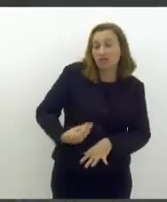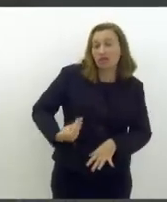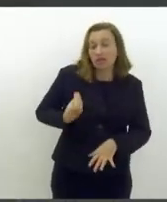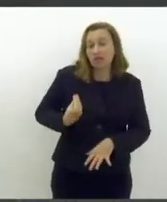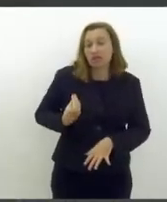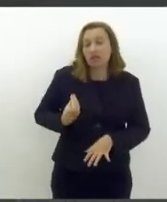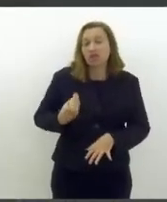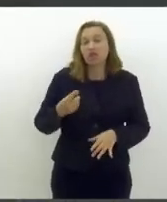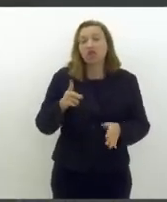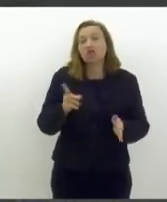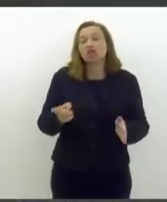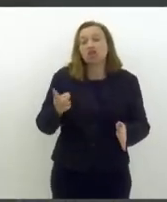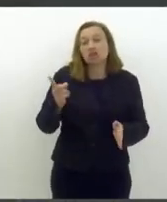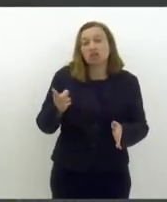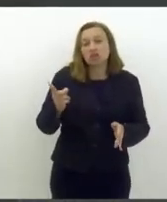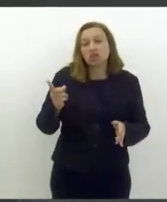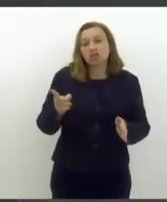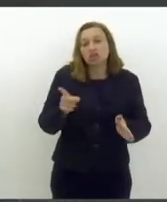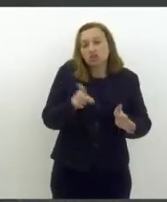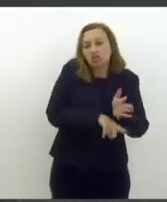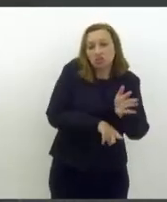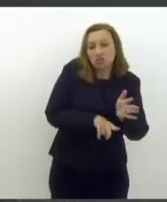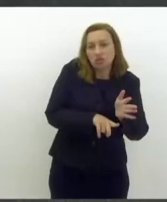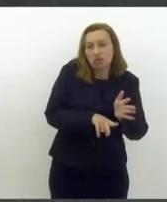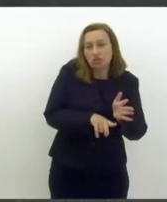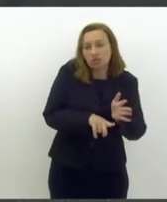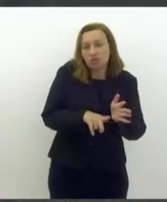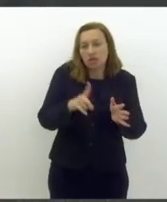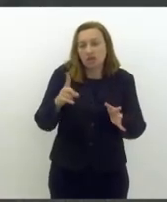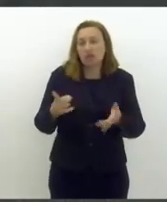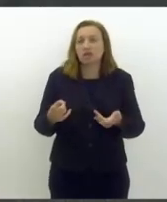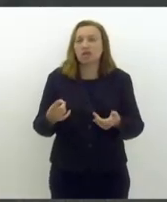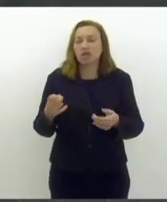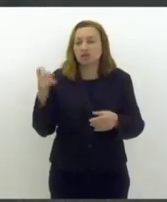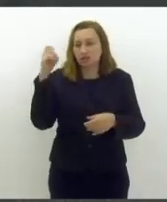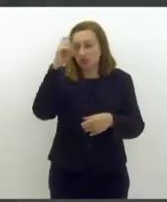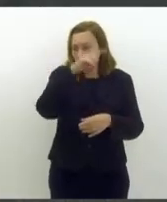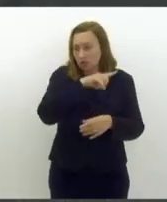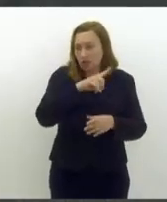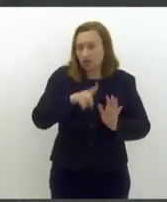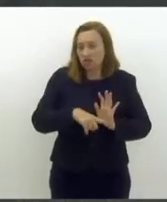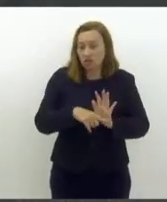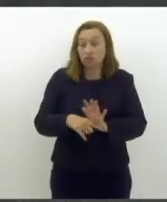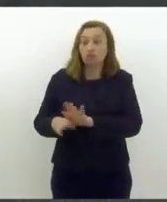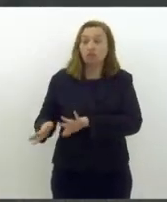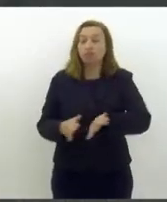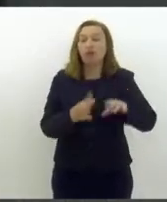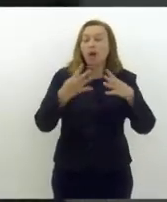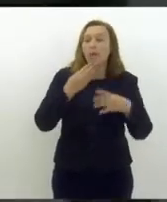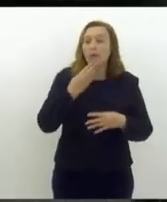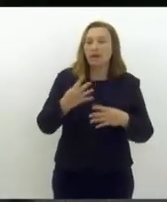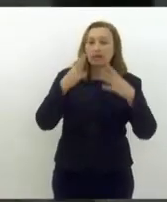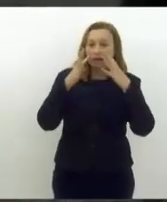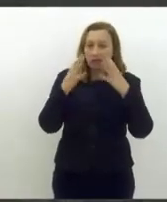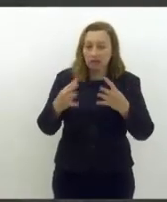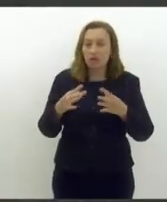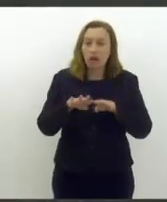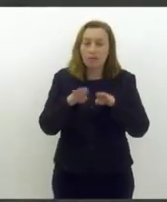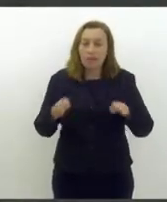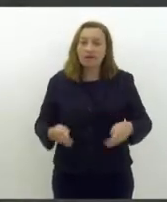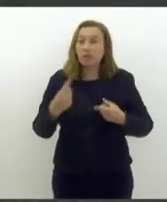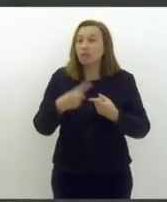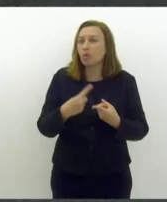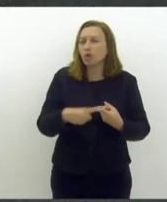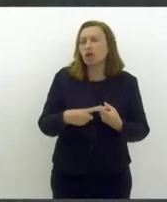Minimizar as complicações decorrentes dos ferimentos eu quero pedir um pouquinho de atenção aqui a mesa porque